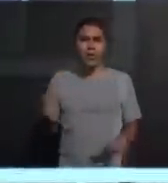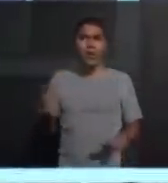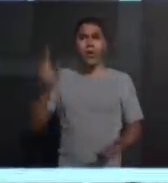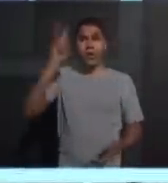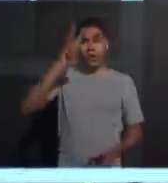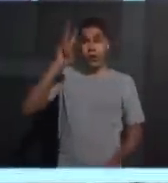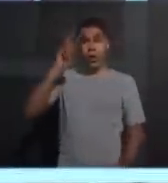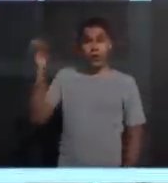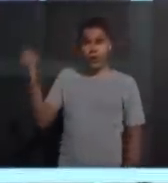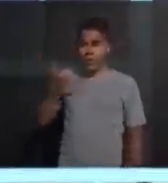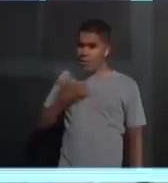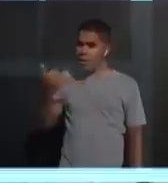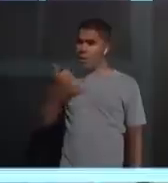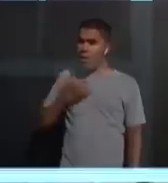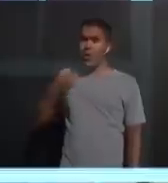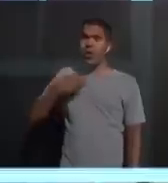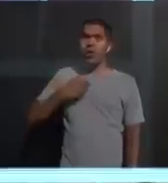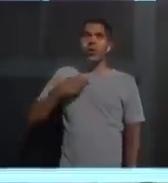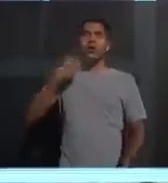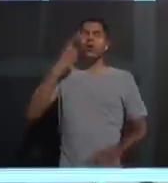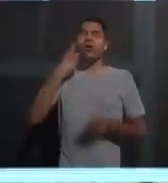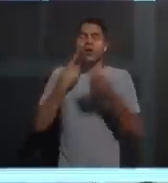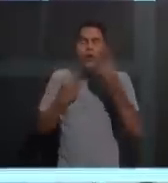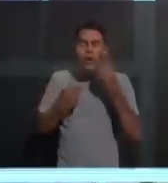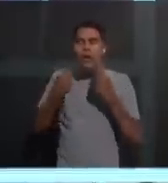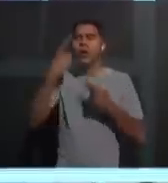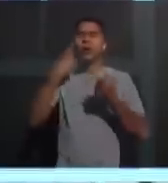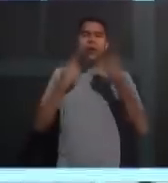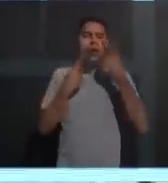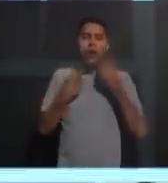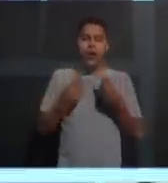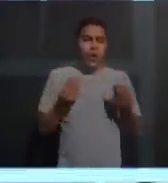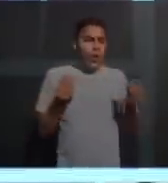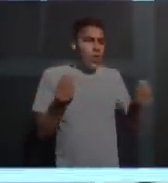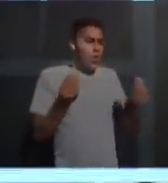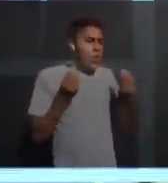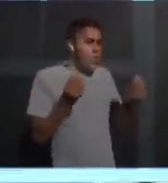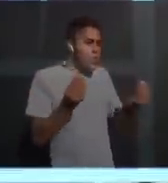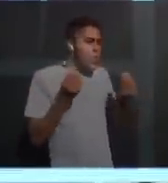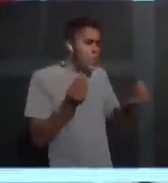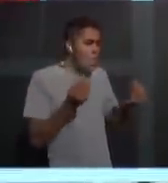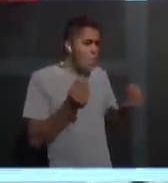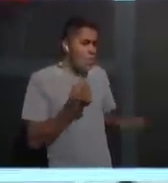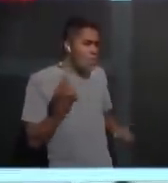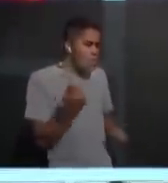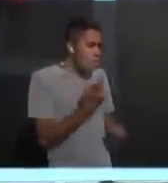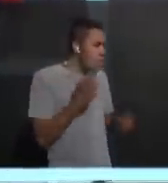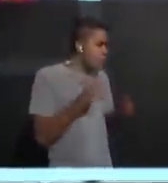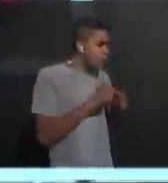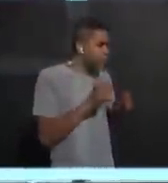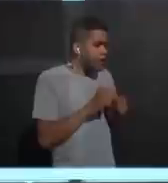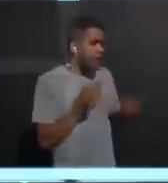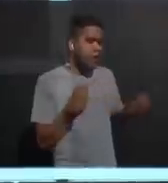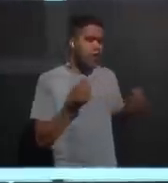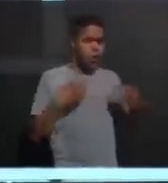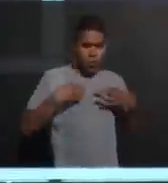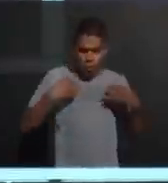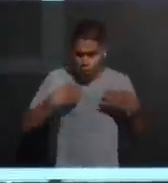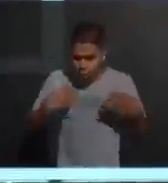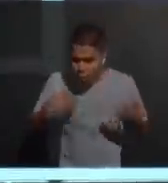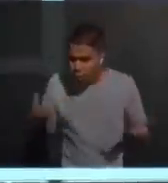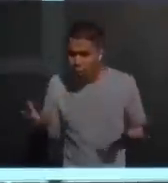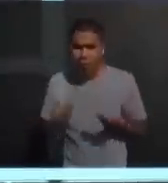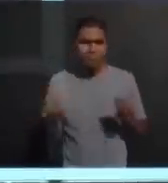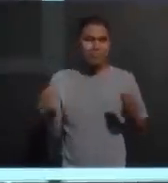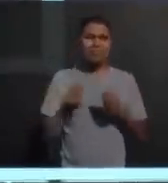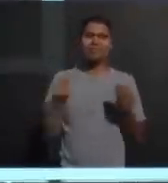ele me contou eu chorei tanto naquele dia que eu falei assim como que a gente vai fazer com que a gente vai vestir com que a gente vai comer